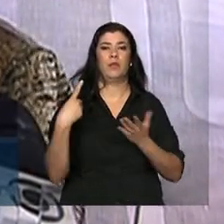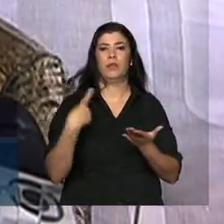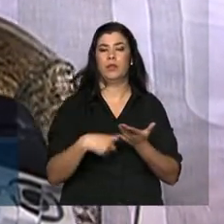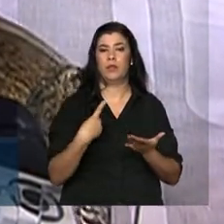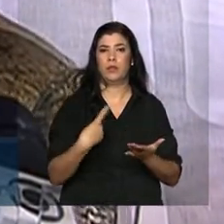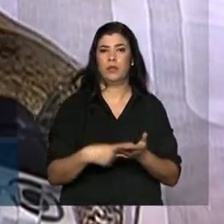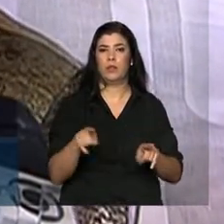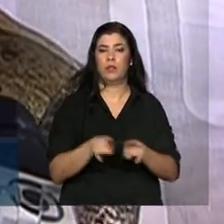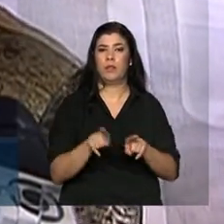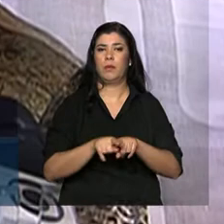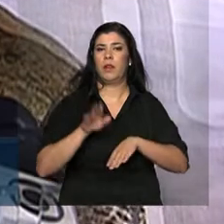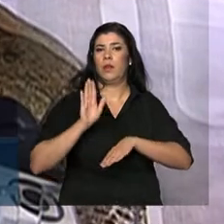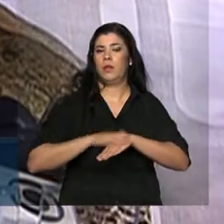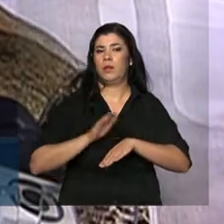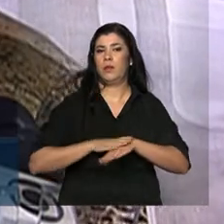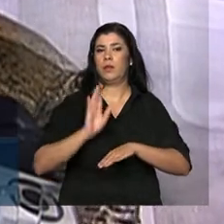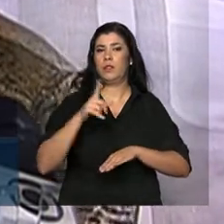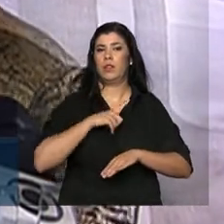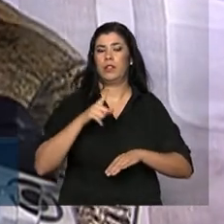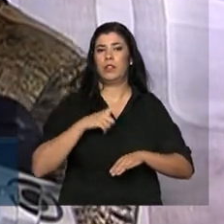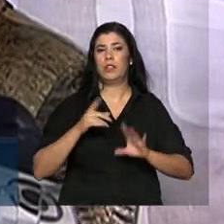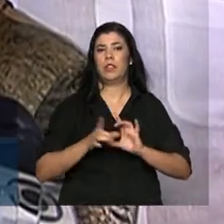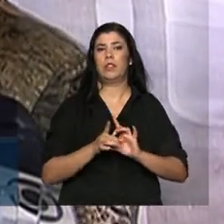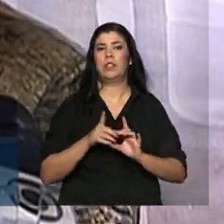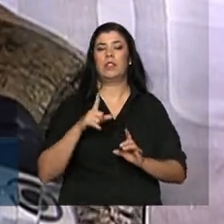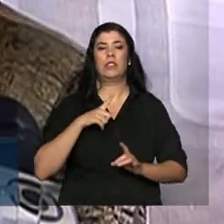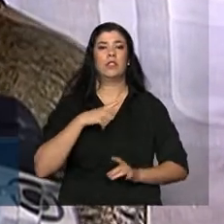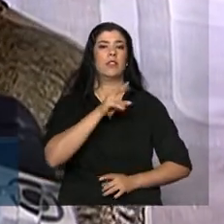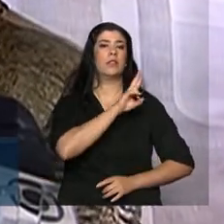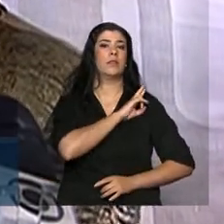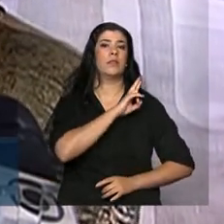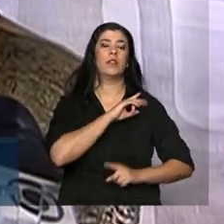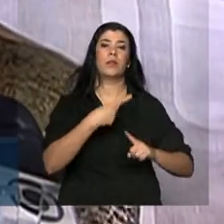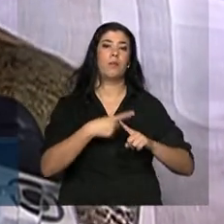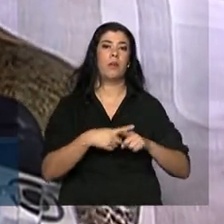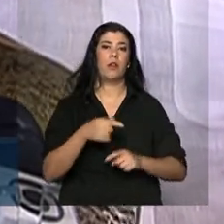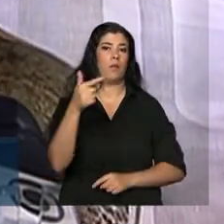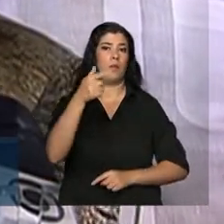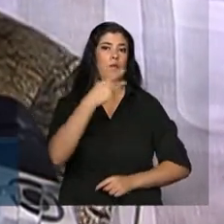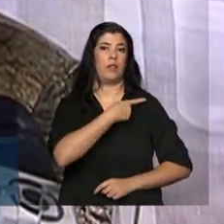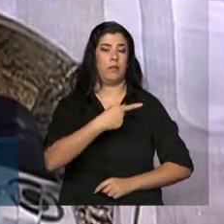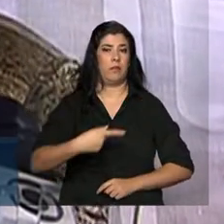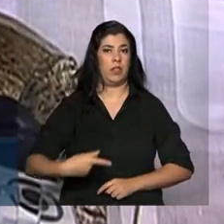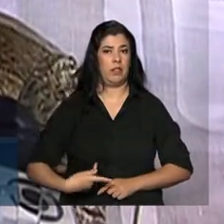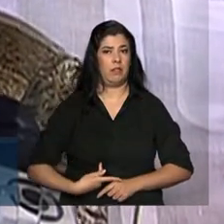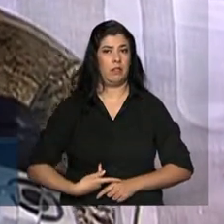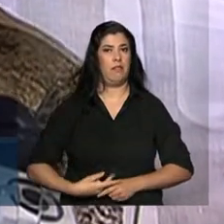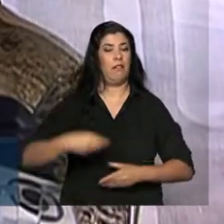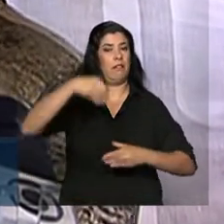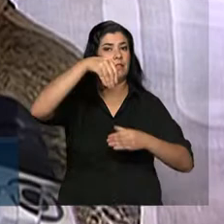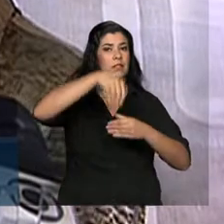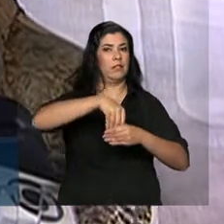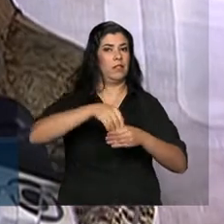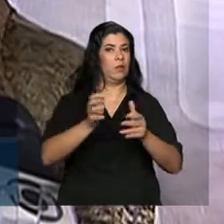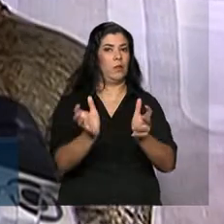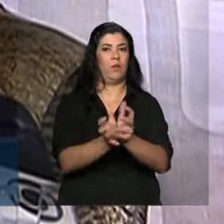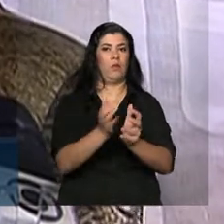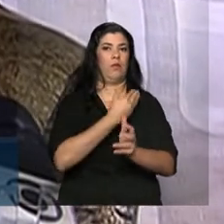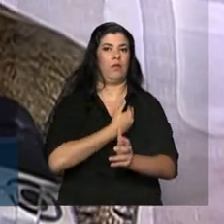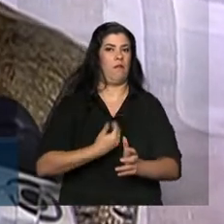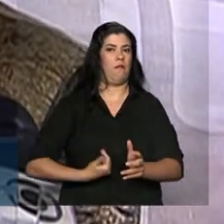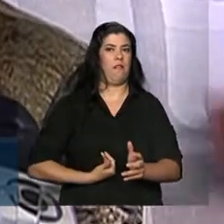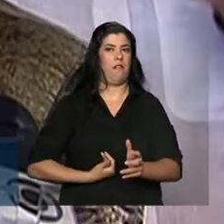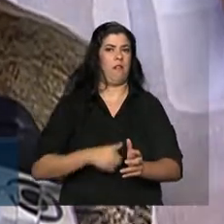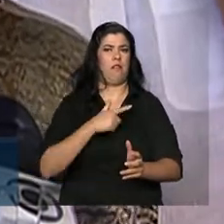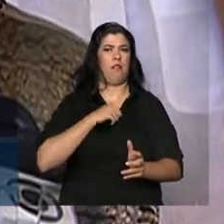a autonomia dele está dada pelo fato de que ele integra o governo, ele é do coração do governo, ele não é uma pessoa estranha ao